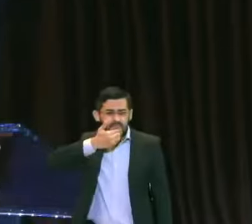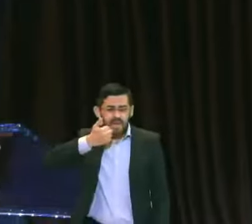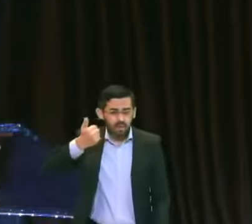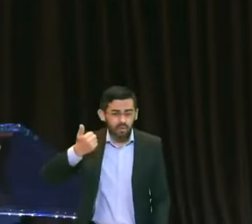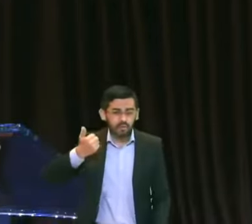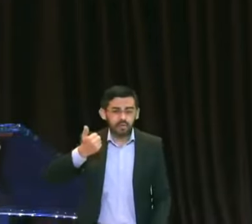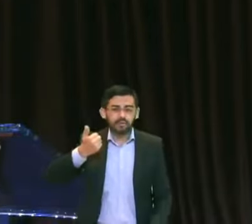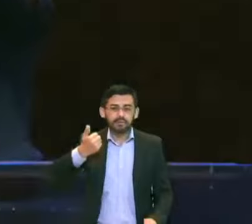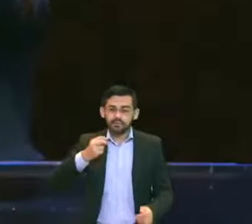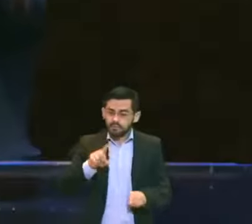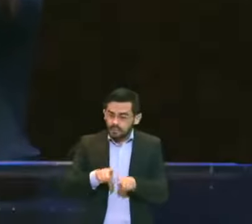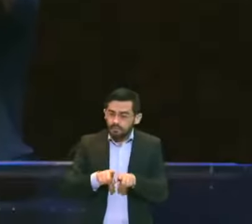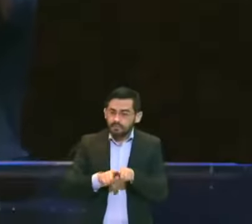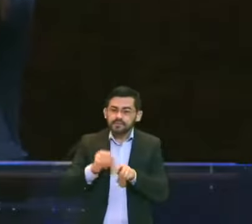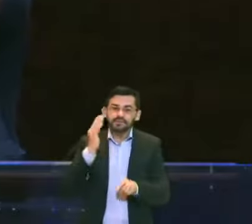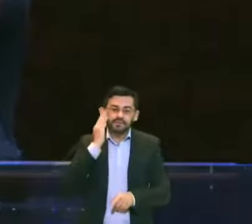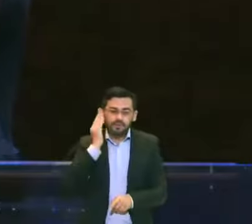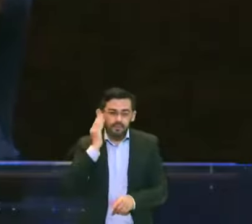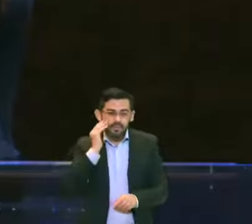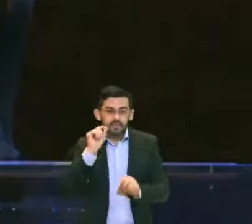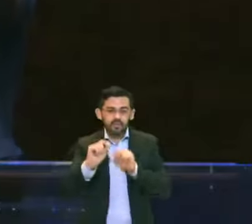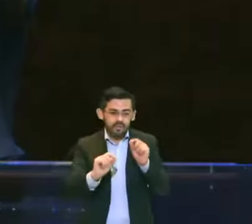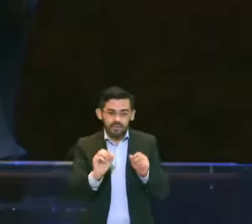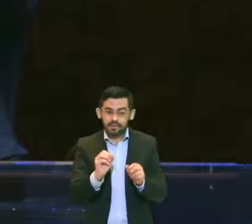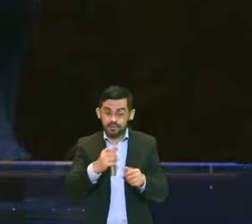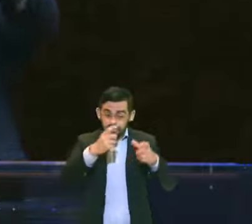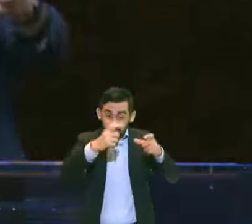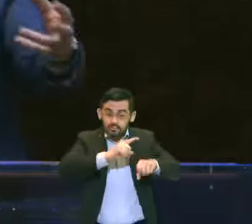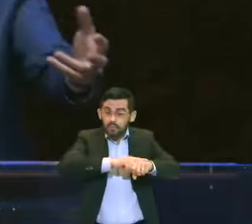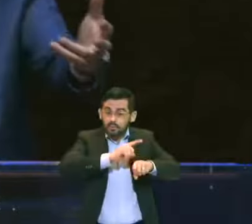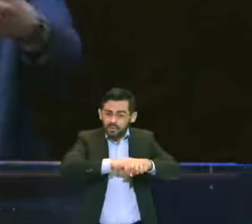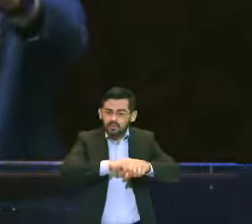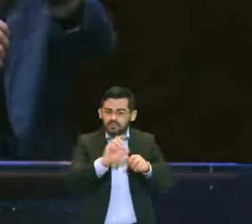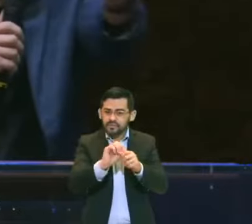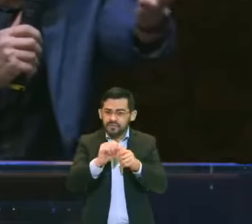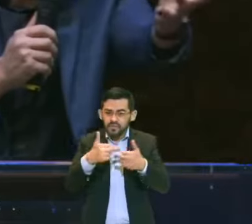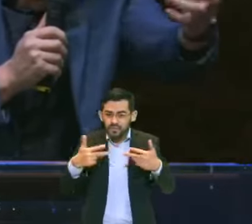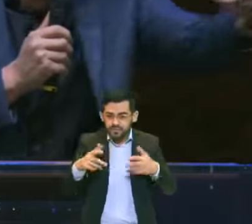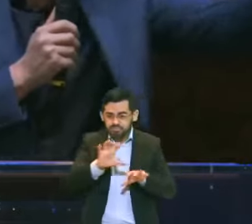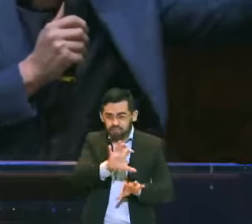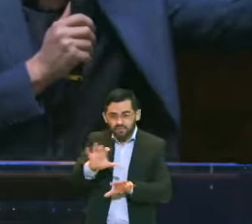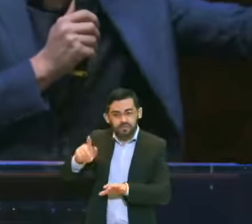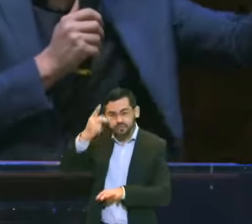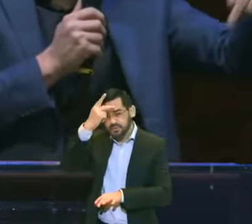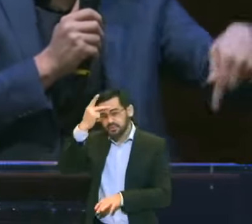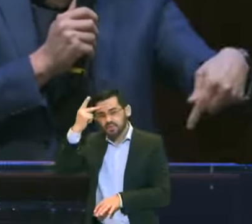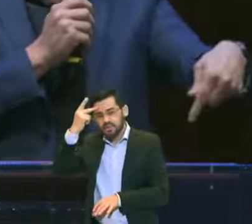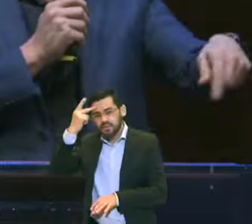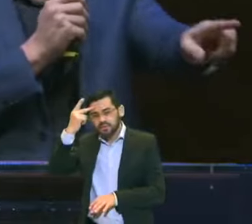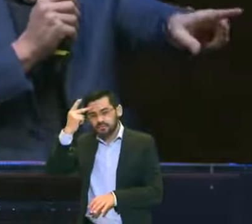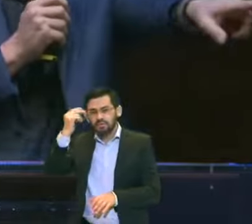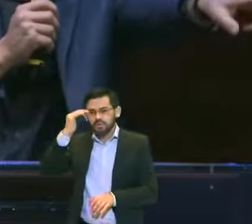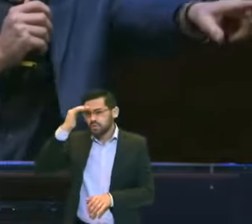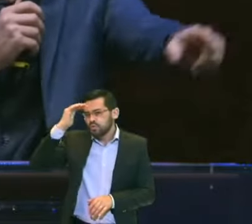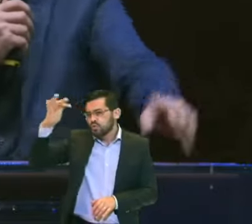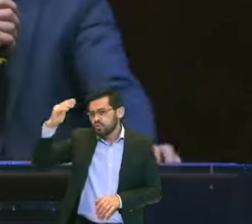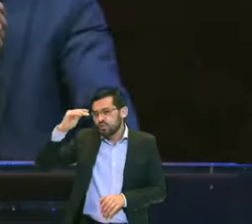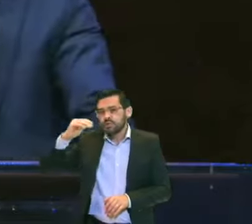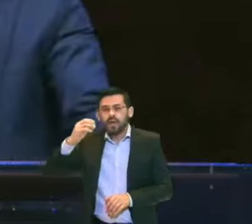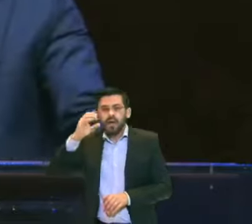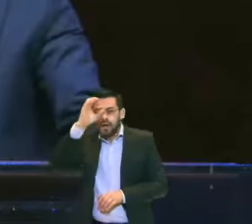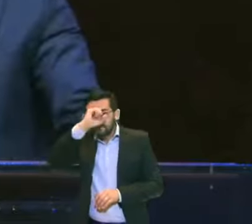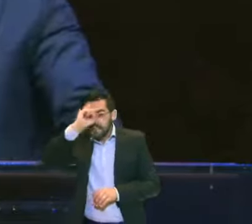de construir algo, de estabelecer algo na vida de pessoas. E por causa dos sonhos que ele aprende a revelar na